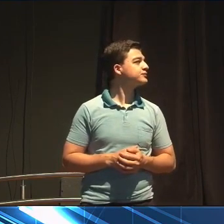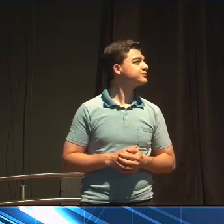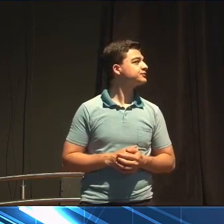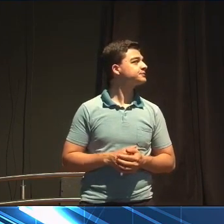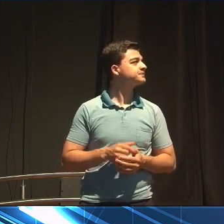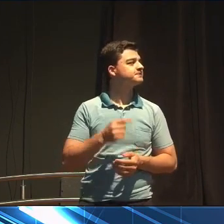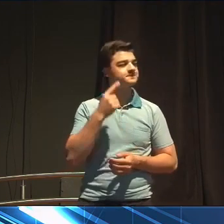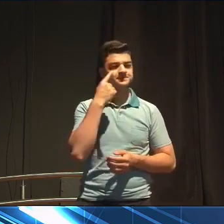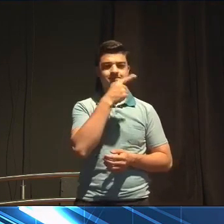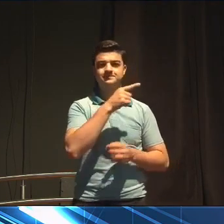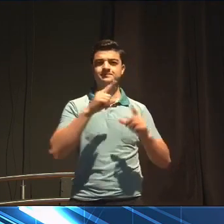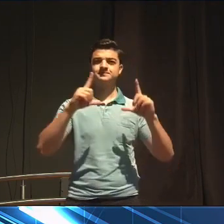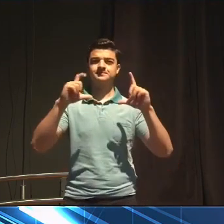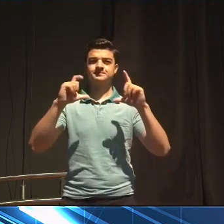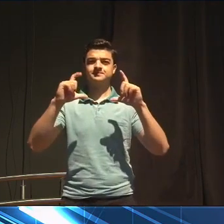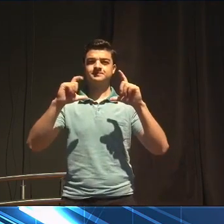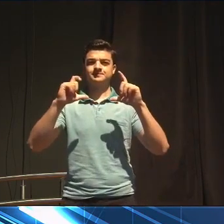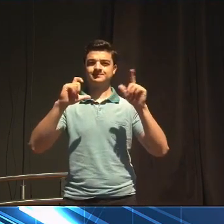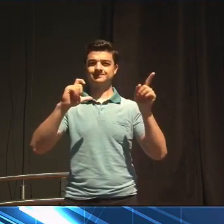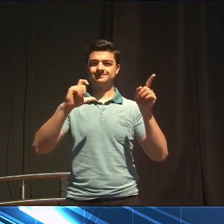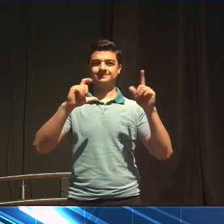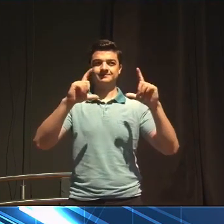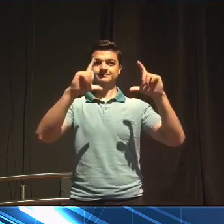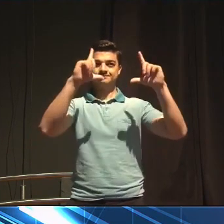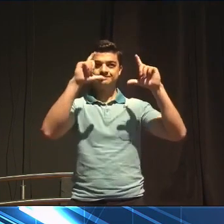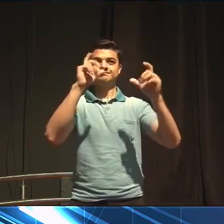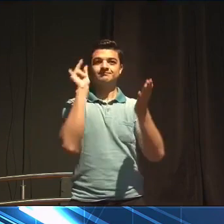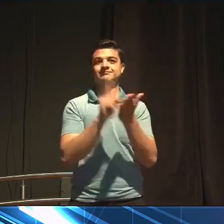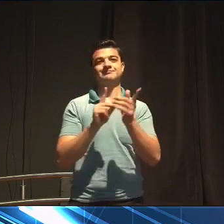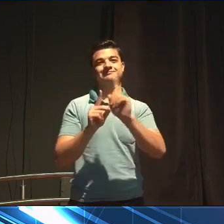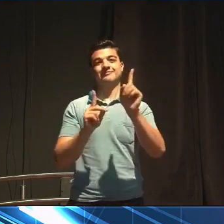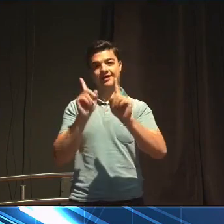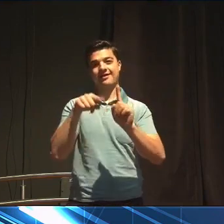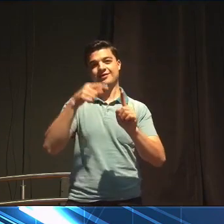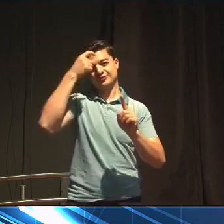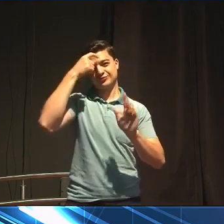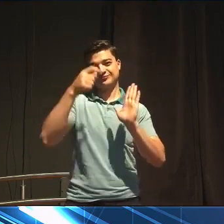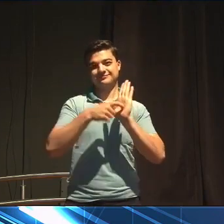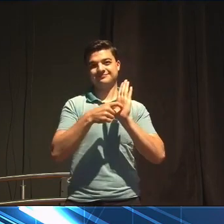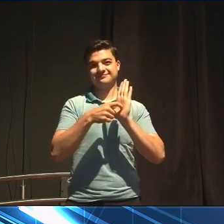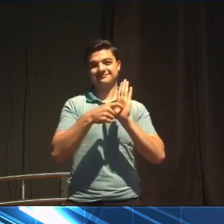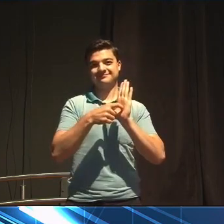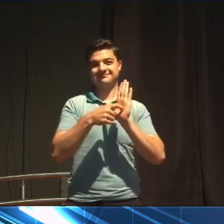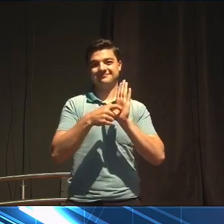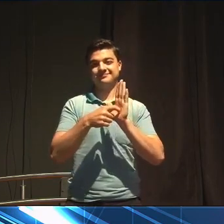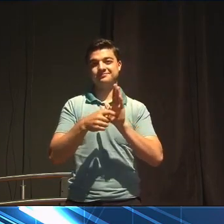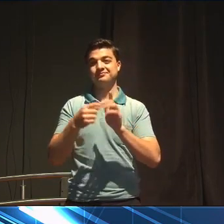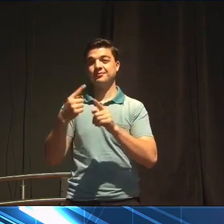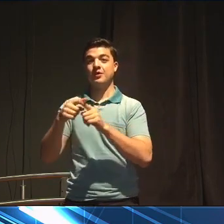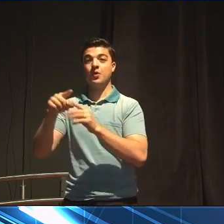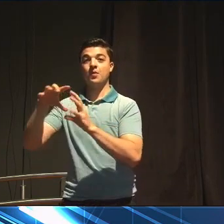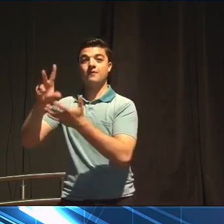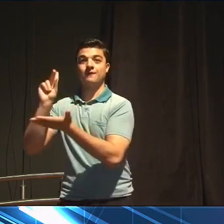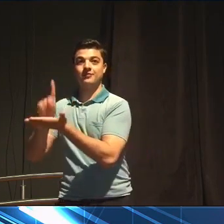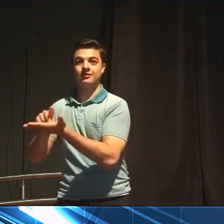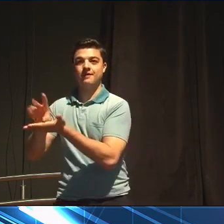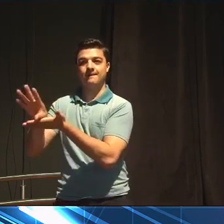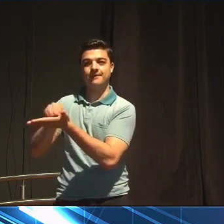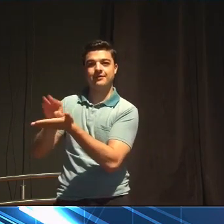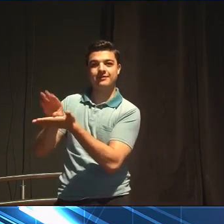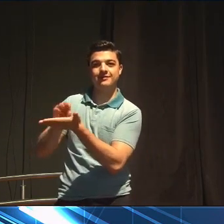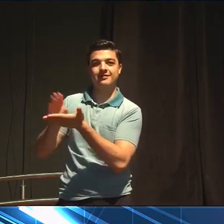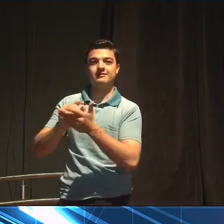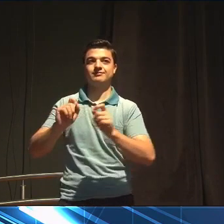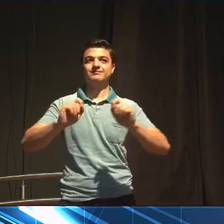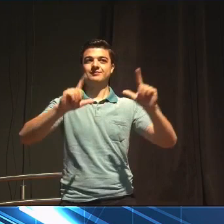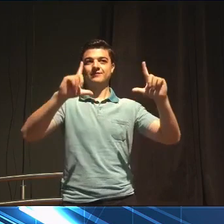imagem, fotorrealismo, ray tracing, para que fique o mais parecido com o mundo real possível. É extremamente